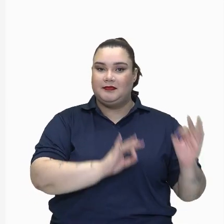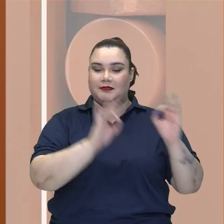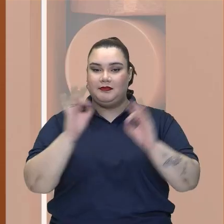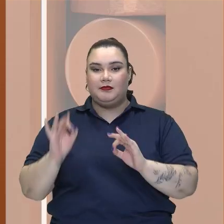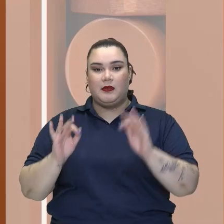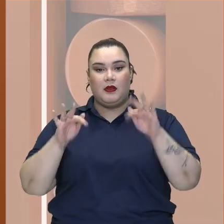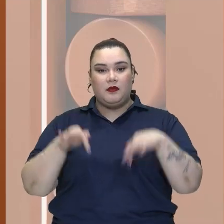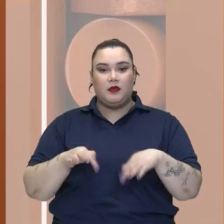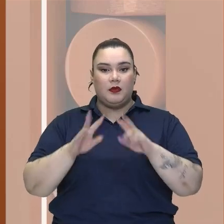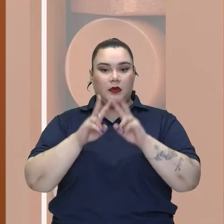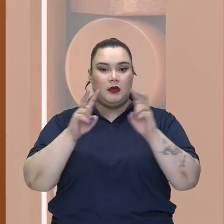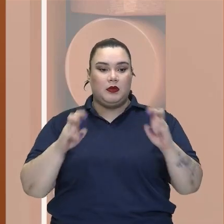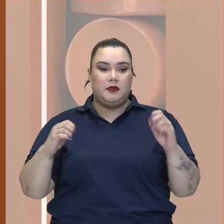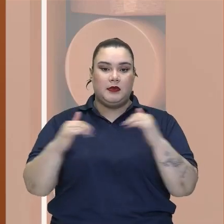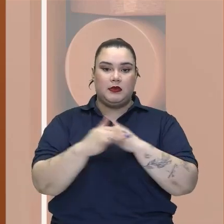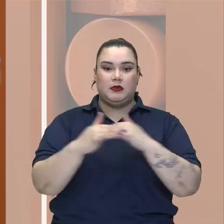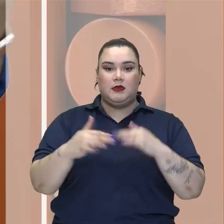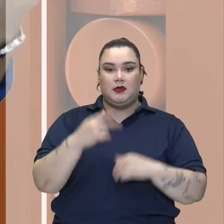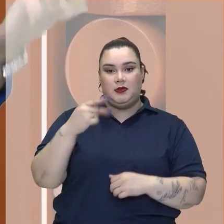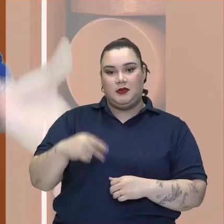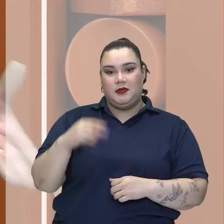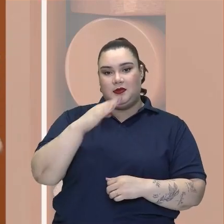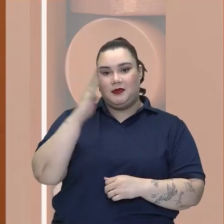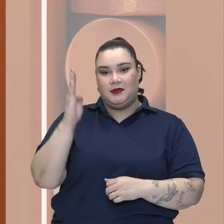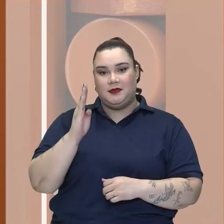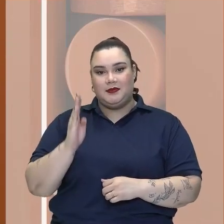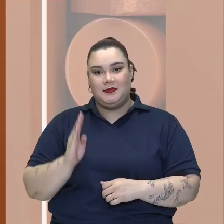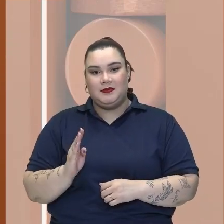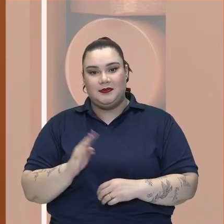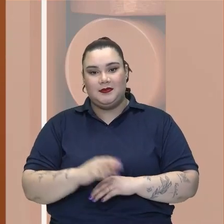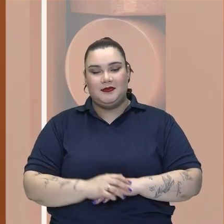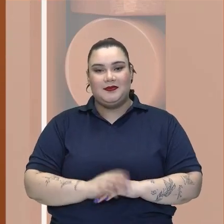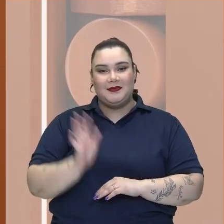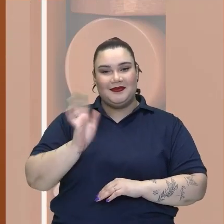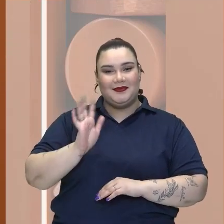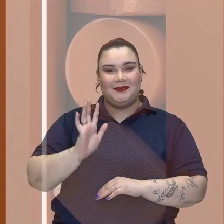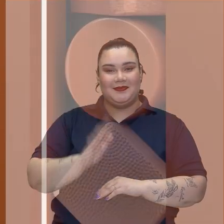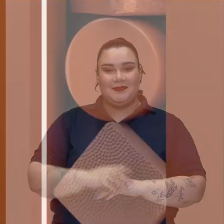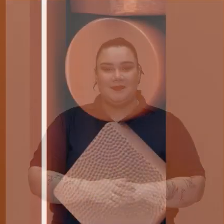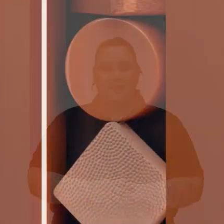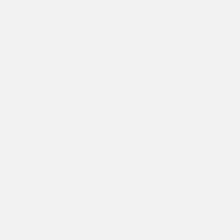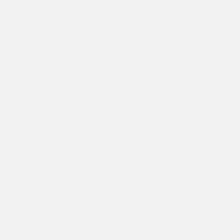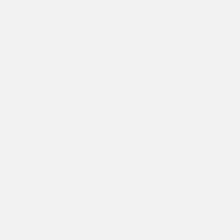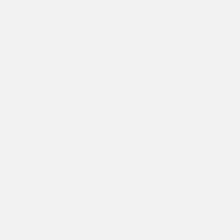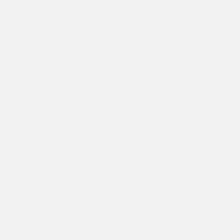a urbanização brasileira e até a próxima.